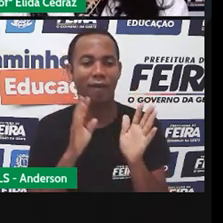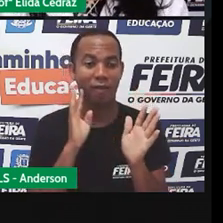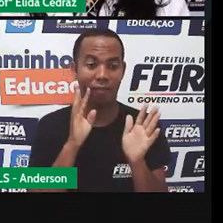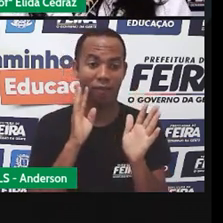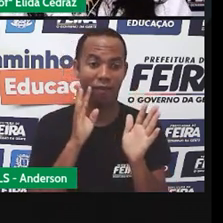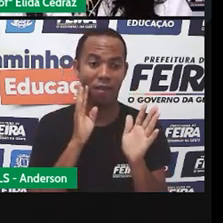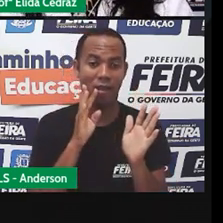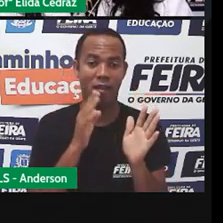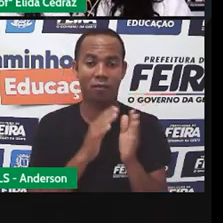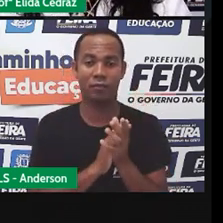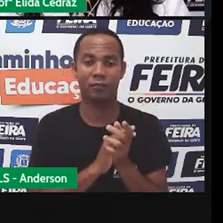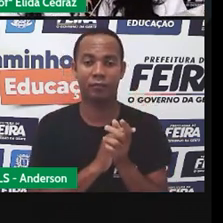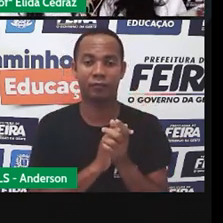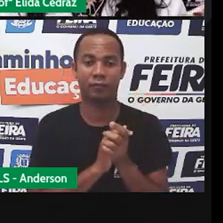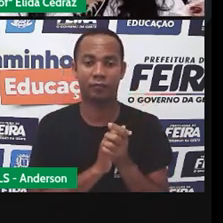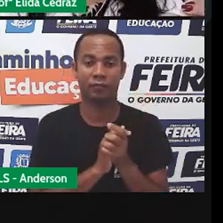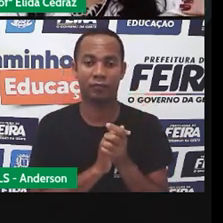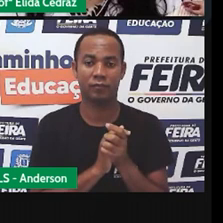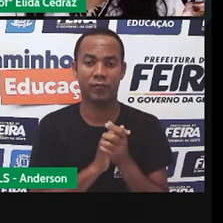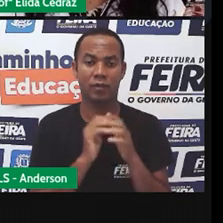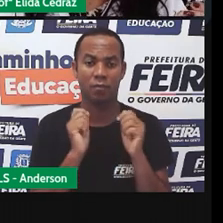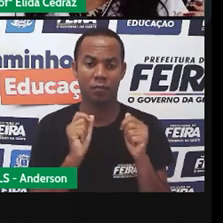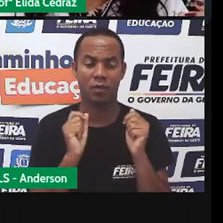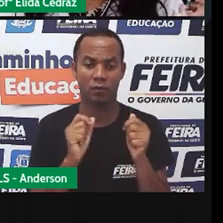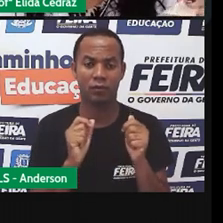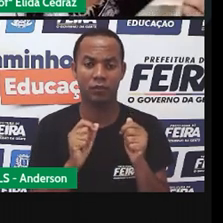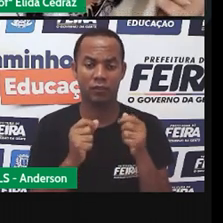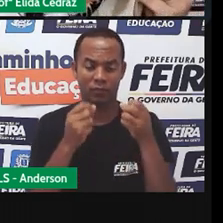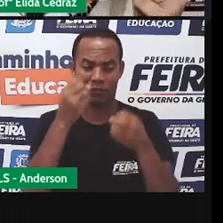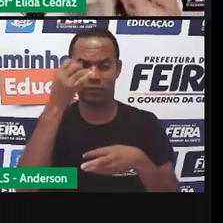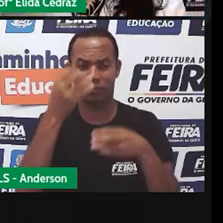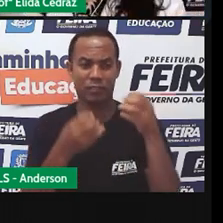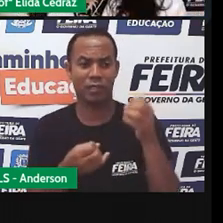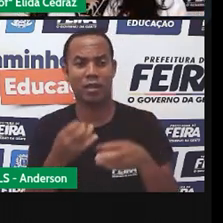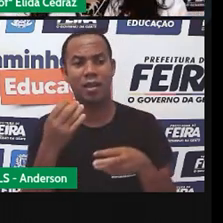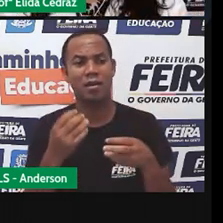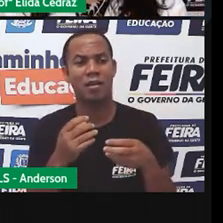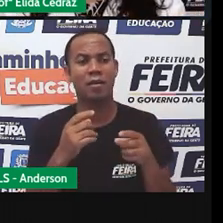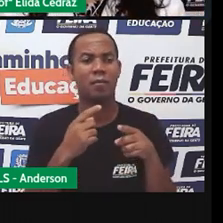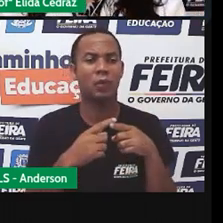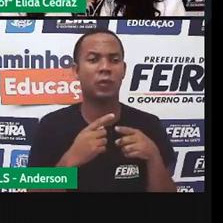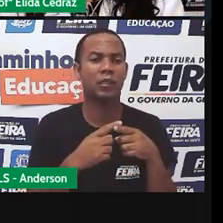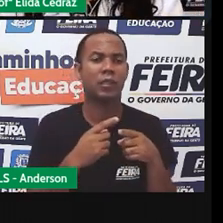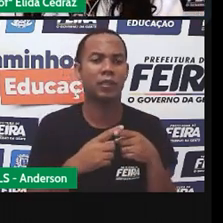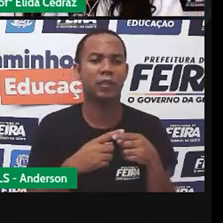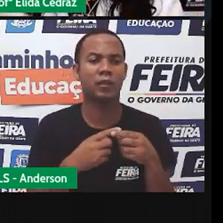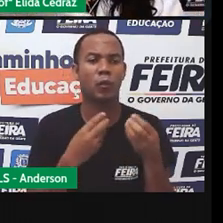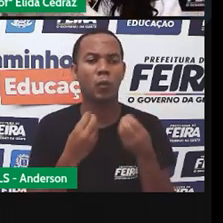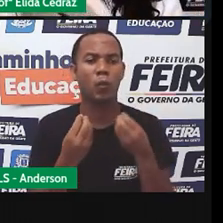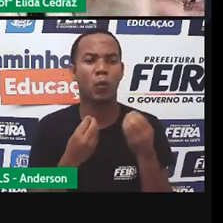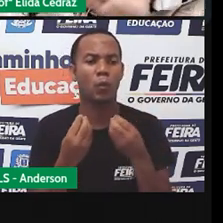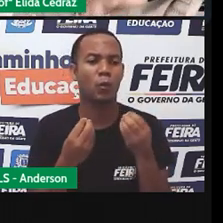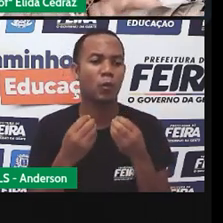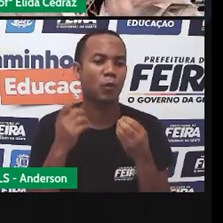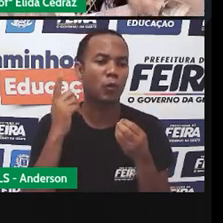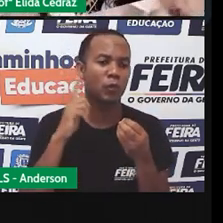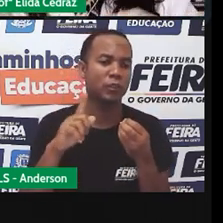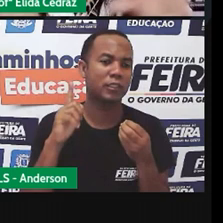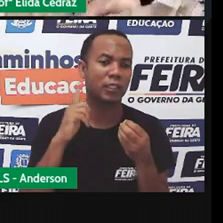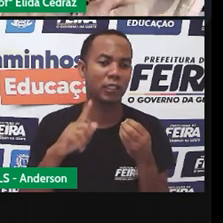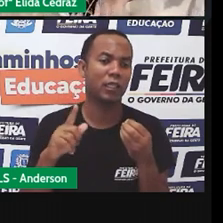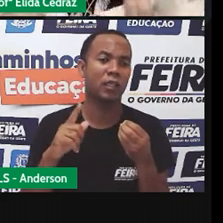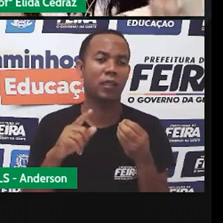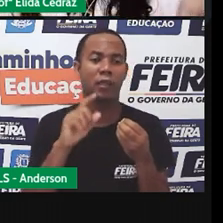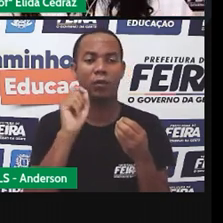fazer uma dobradura e você vai explicar por quê. Você vai dizer que conseguiu